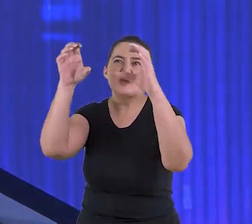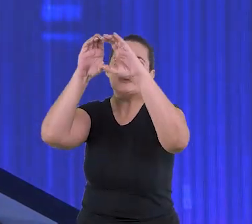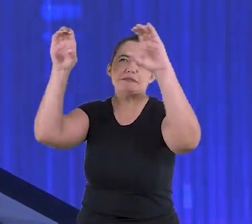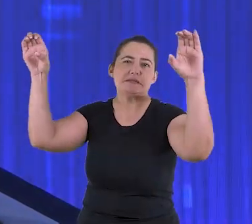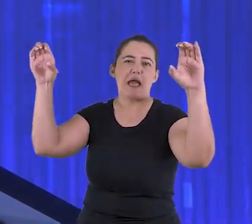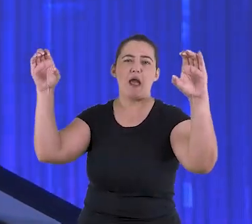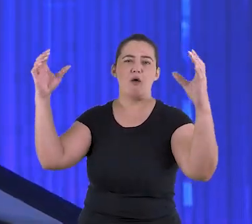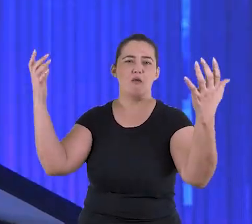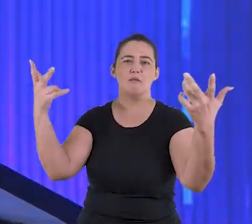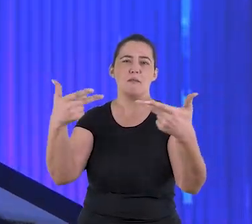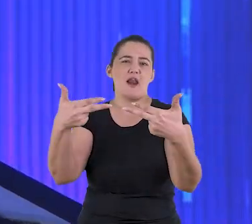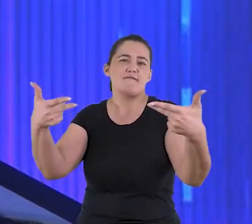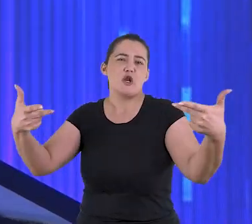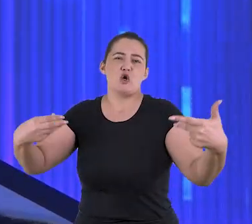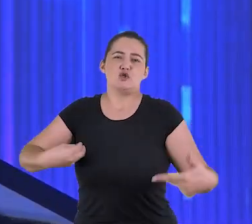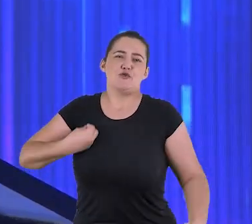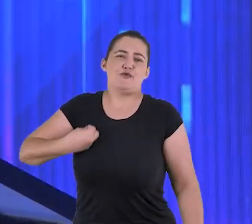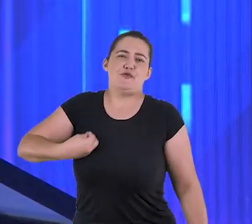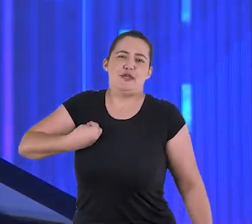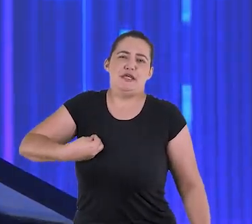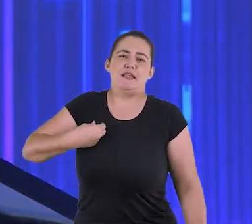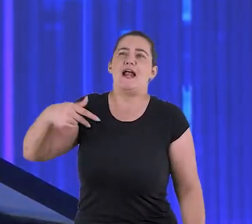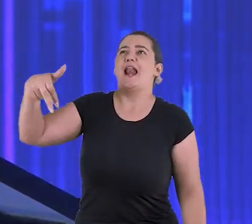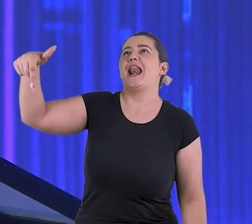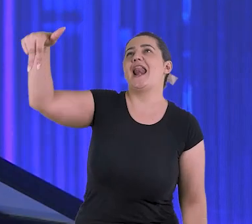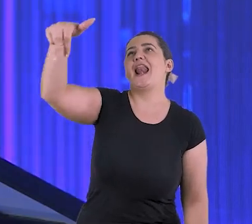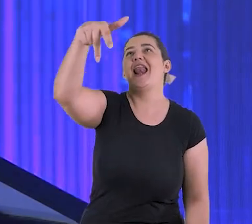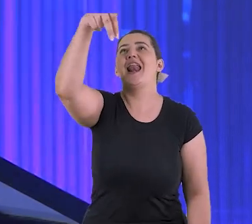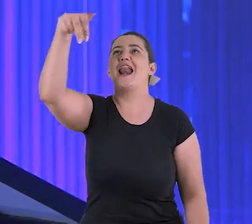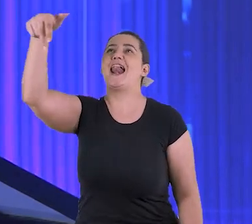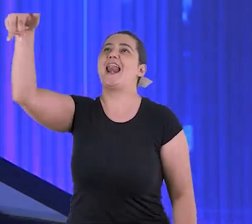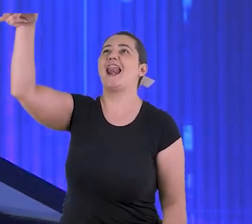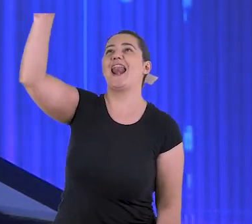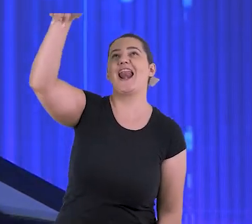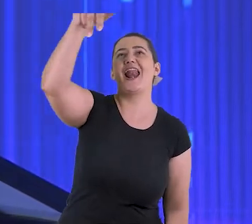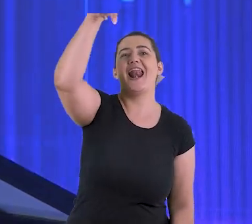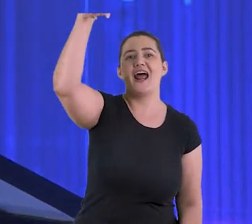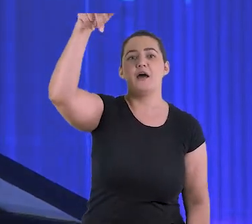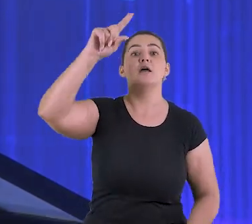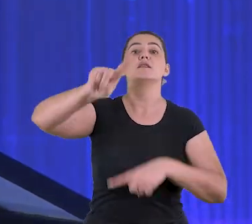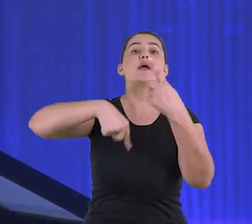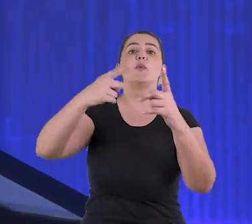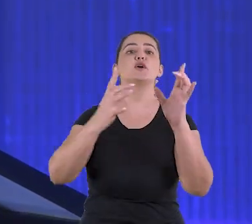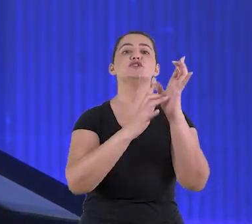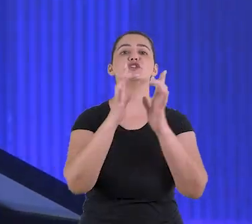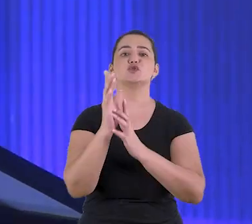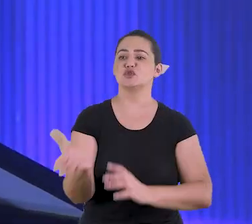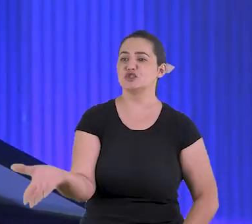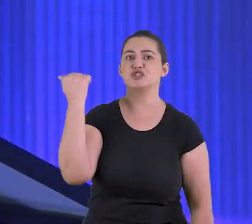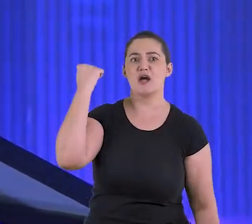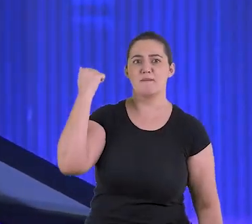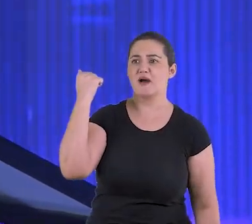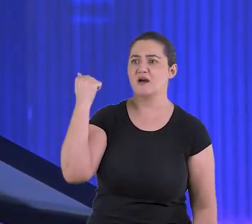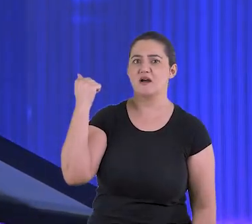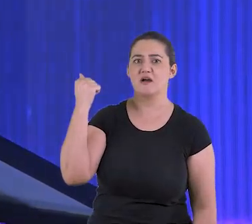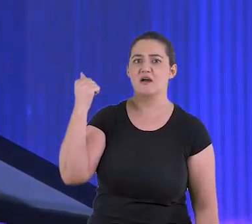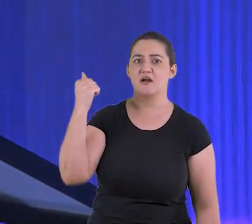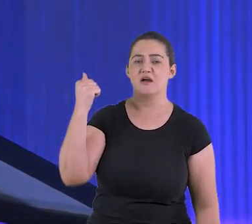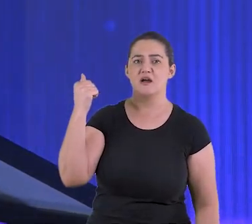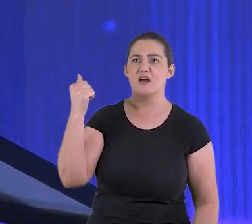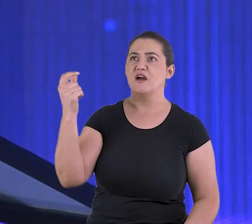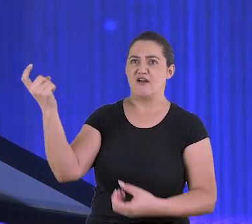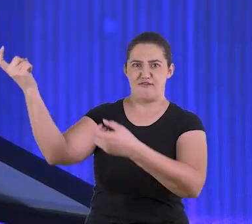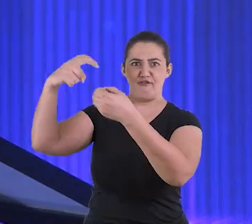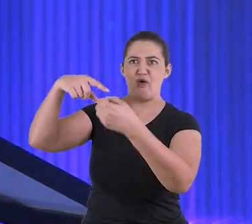paraíso. Mas como isso não acontece, Jesus ressuscita Lázaro, que sai da sepultura. Jesus fala assim: Lázaro, sai para fora,